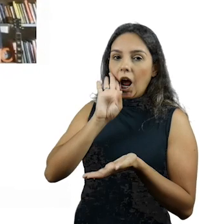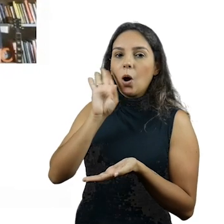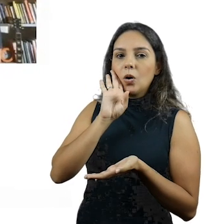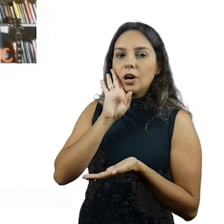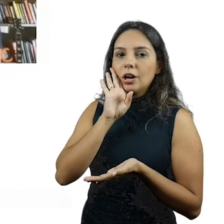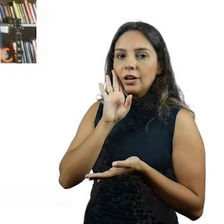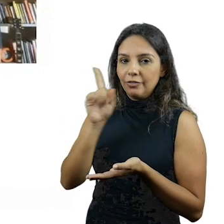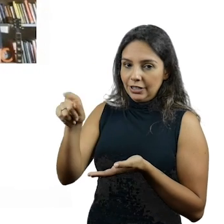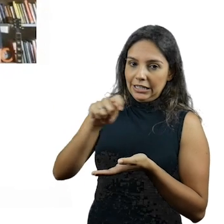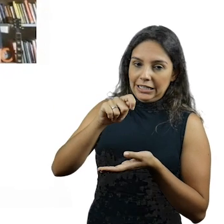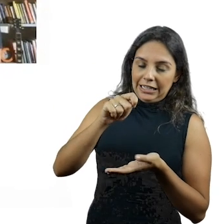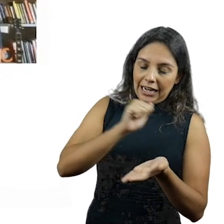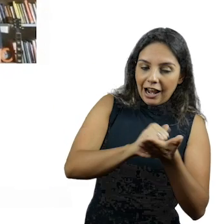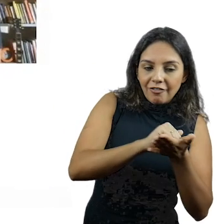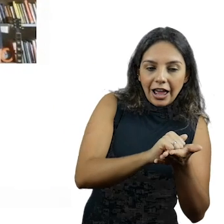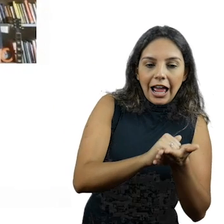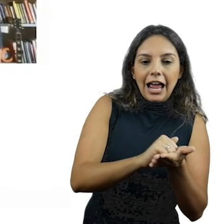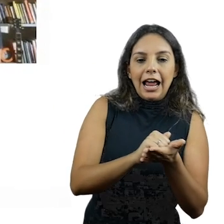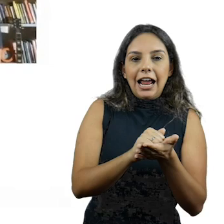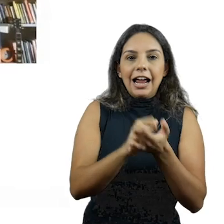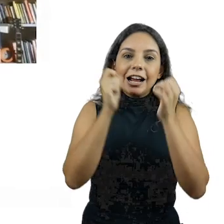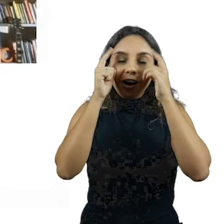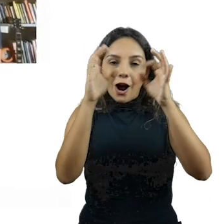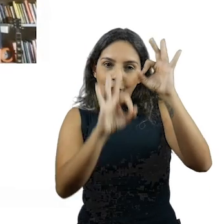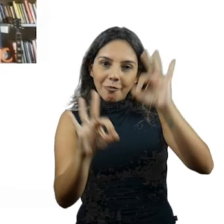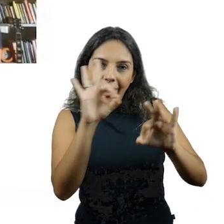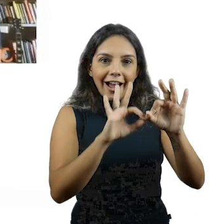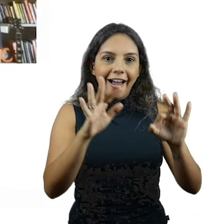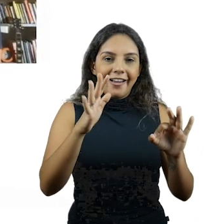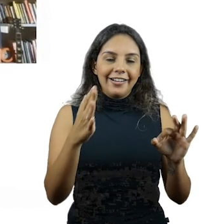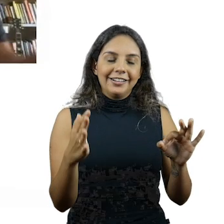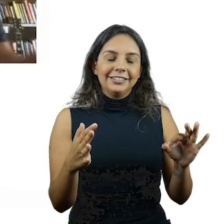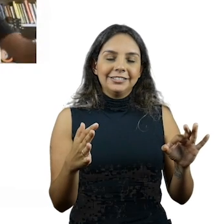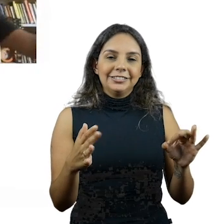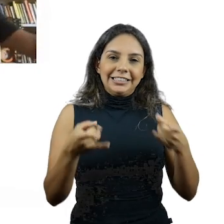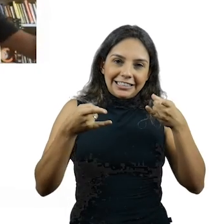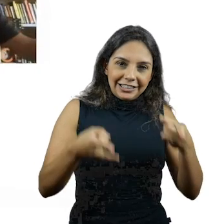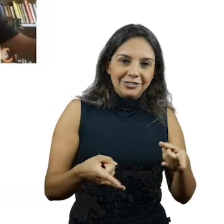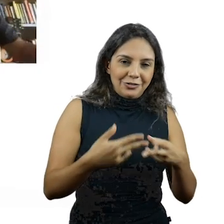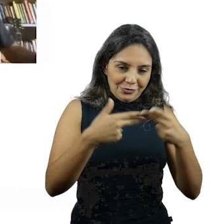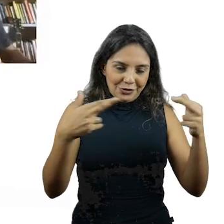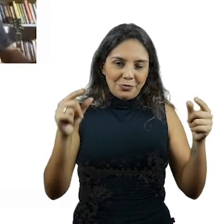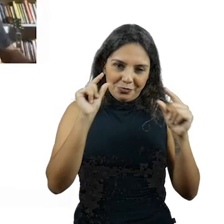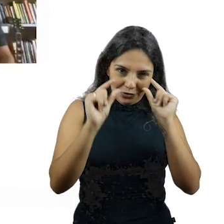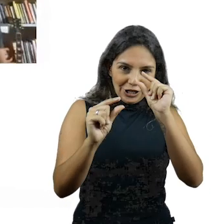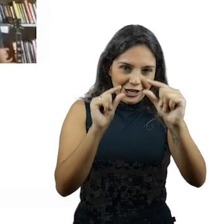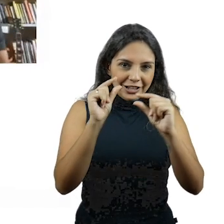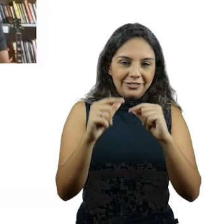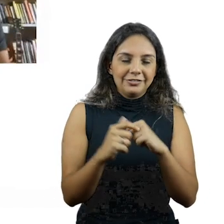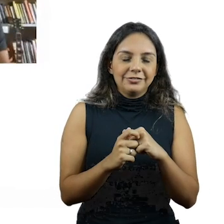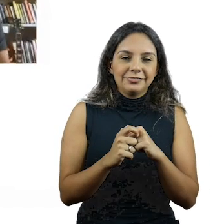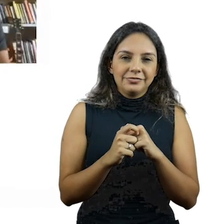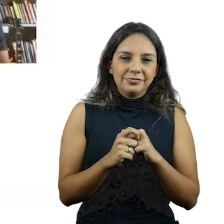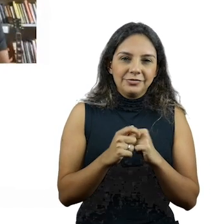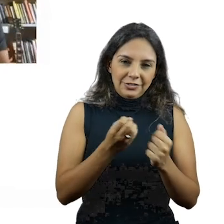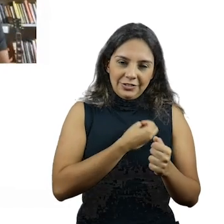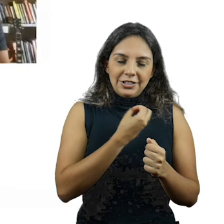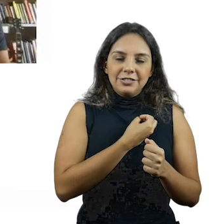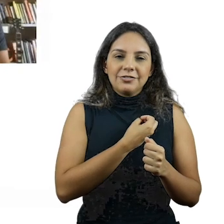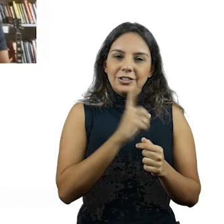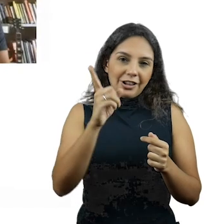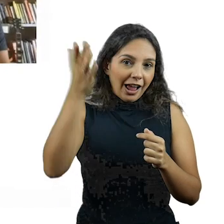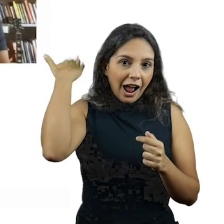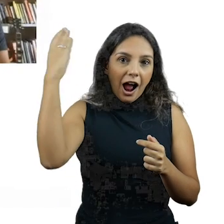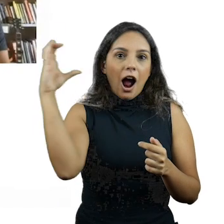Sacar que tu vai comer, tem que lavar, que acordar, tem que arrumar a cama. São coisas pequenas, mas que a vida da gente